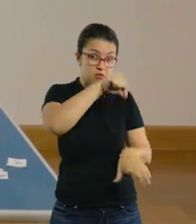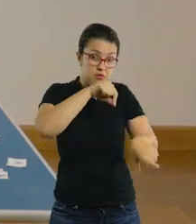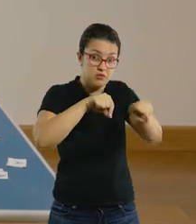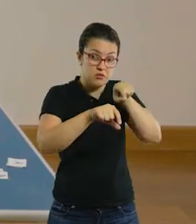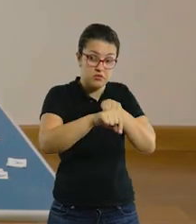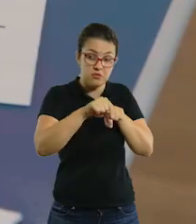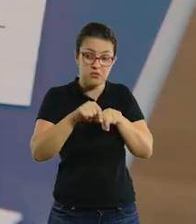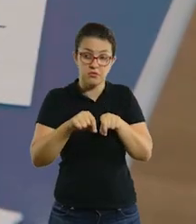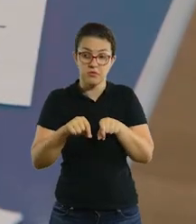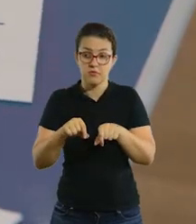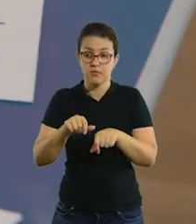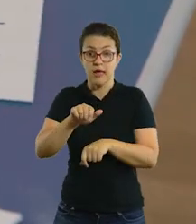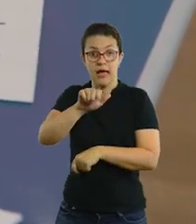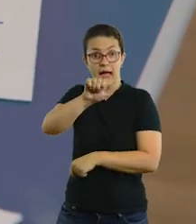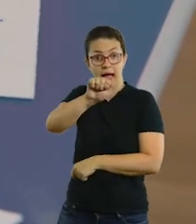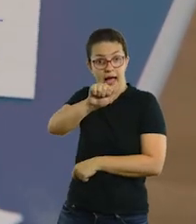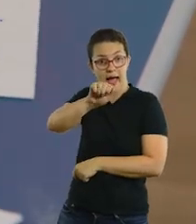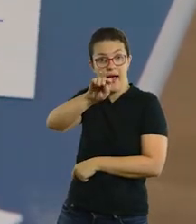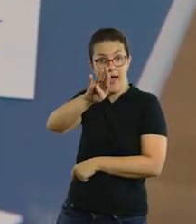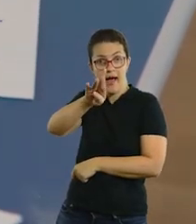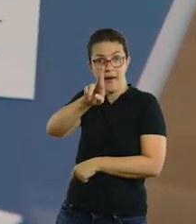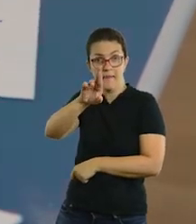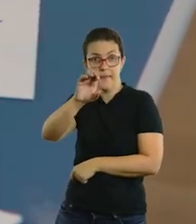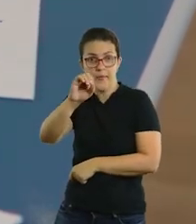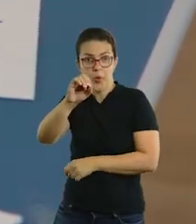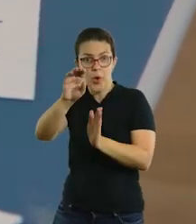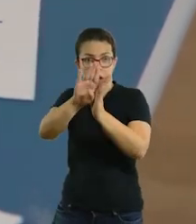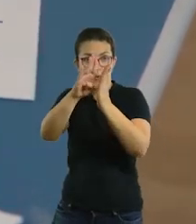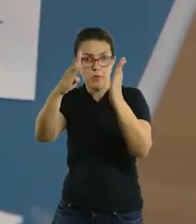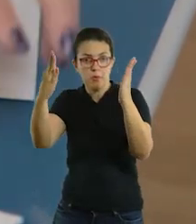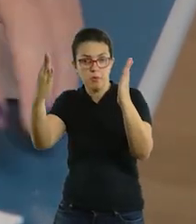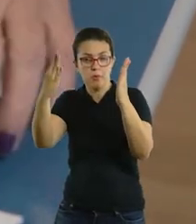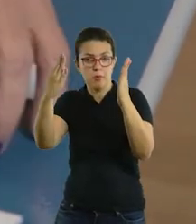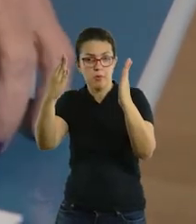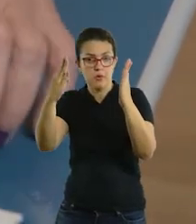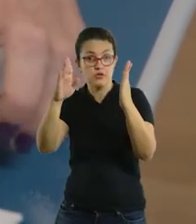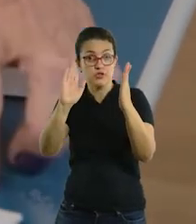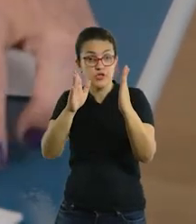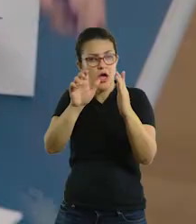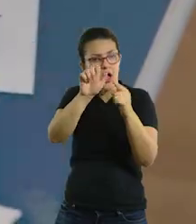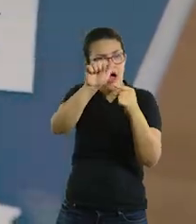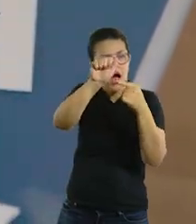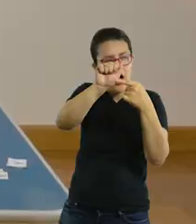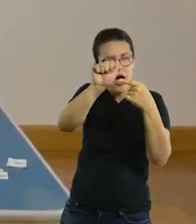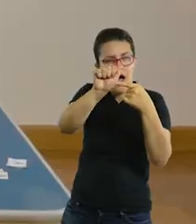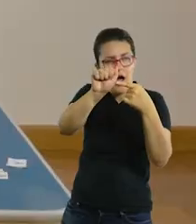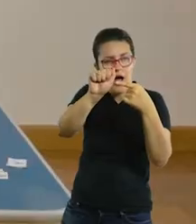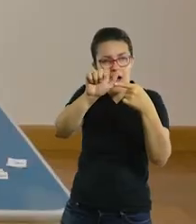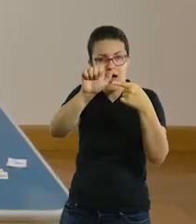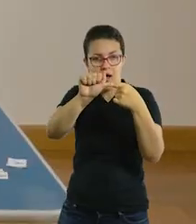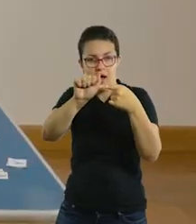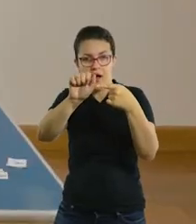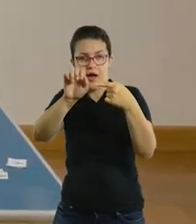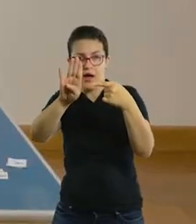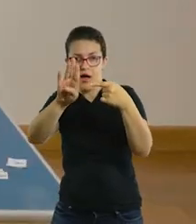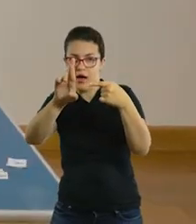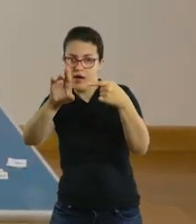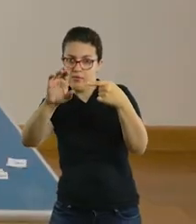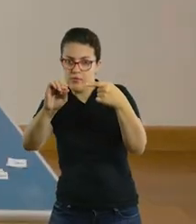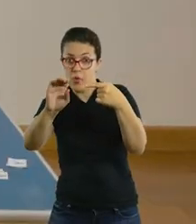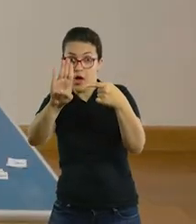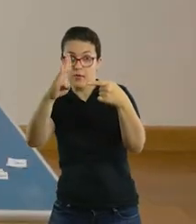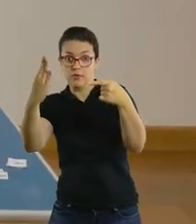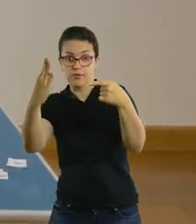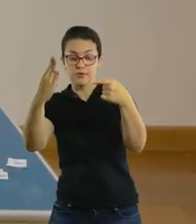achei. Abro. Ela aparece várias vezes, por isso eu já separei a palavra abro para